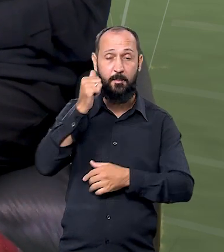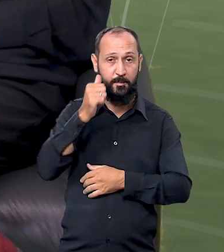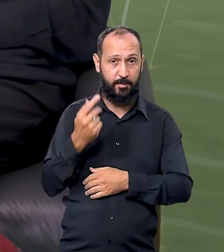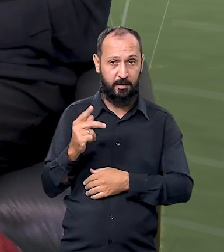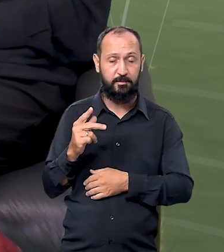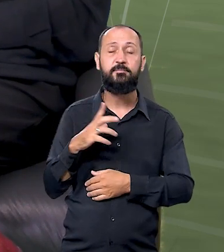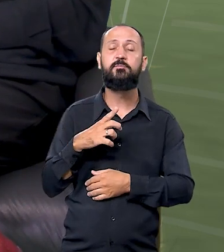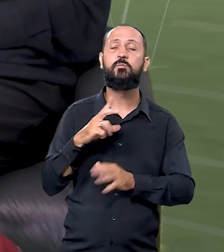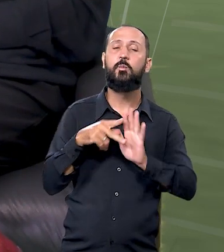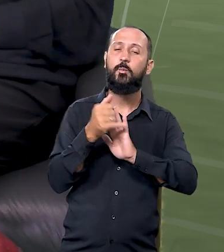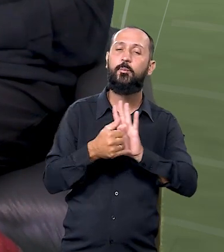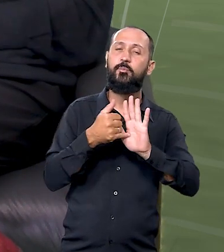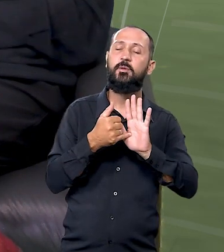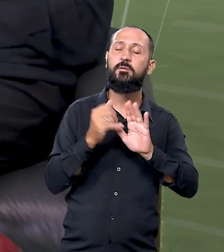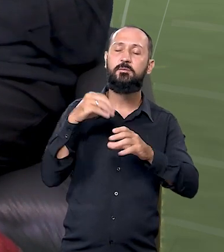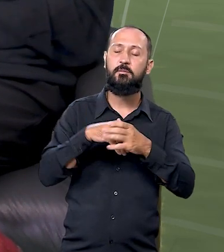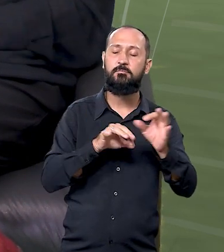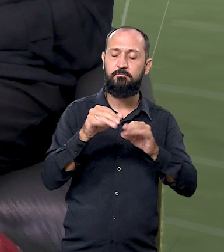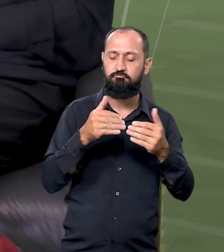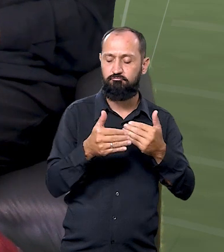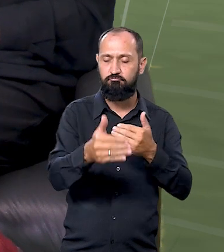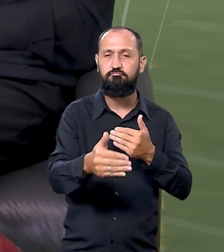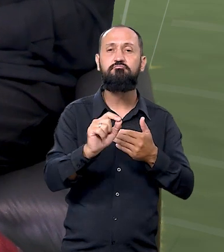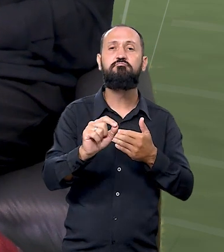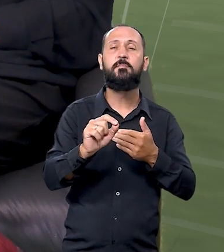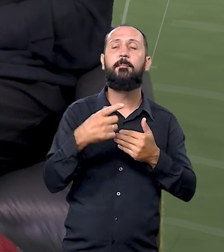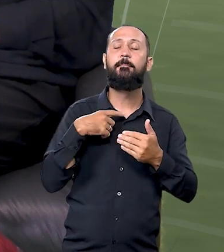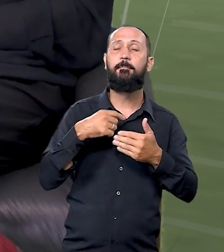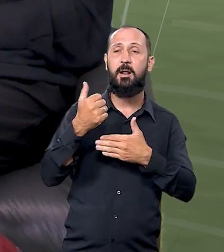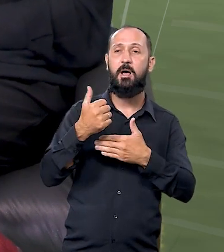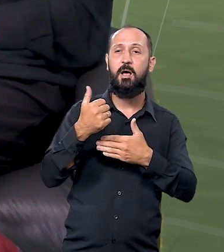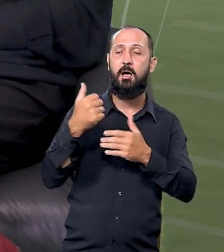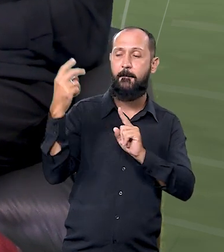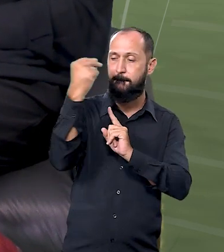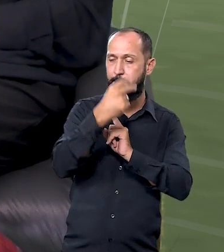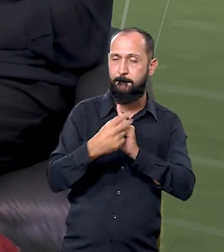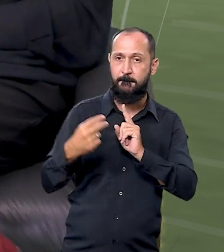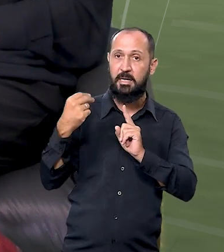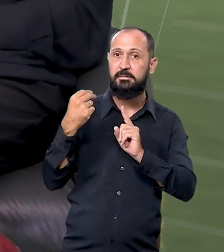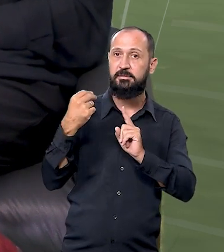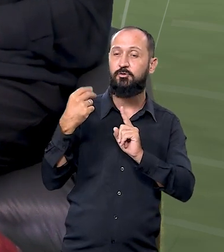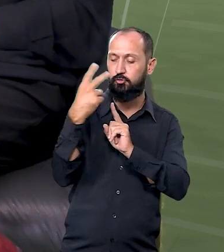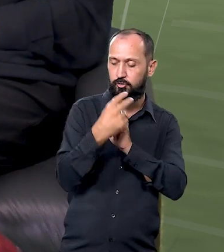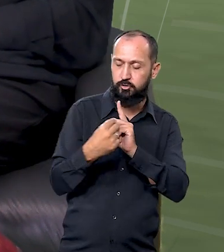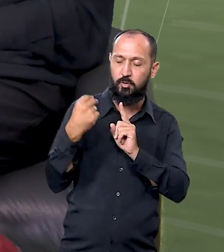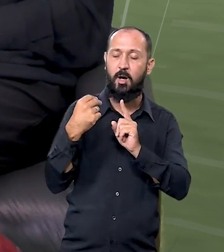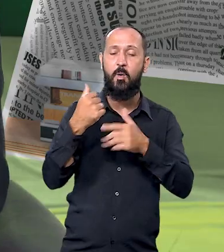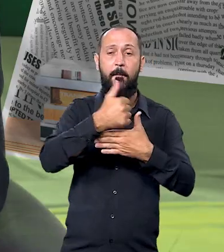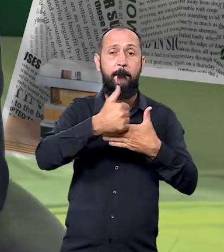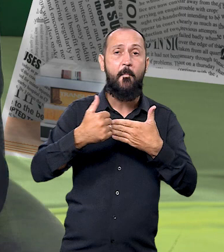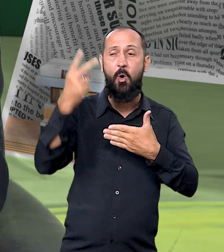Mulheres um projeto, né, está no nosso planejamento, campanhas contra o assédio sexual e moral no ambiente de